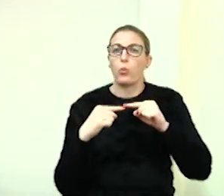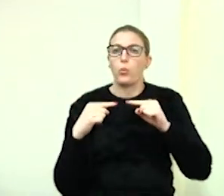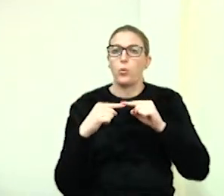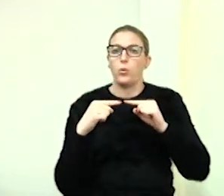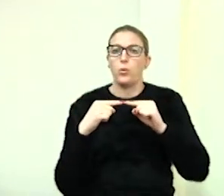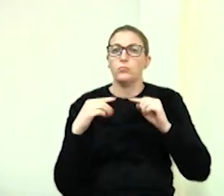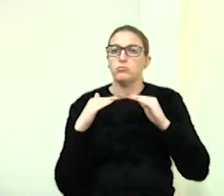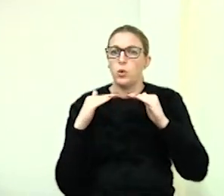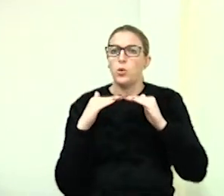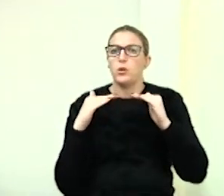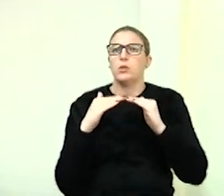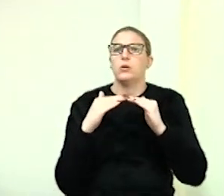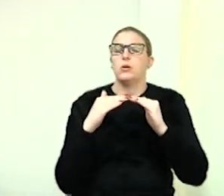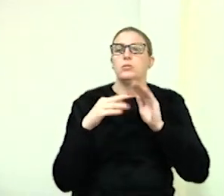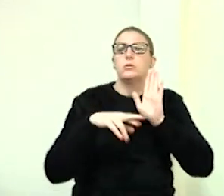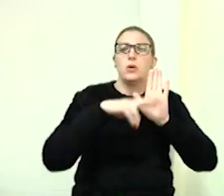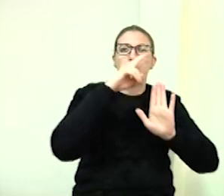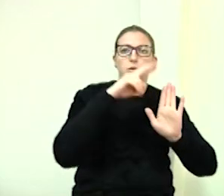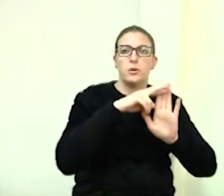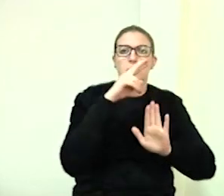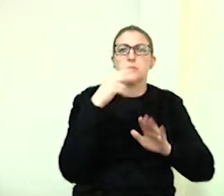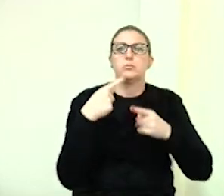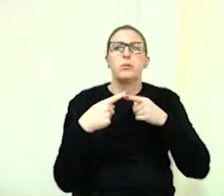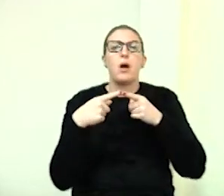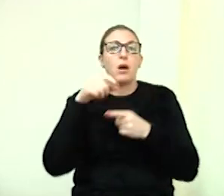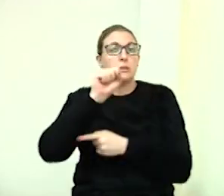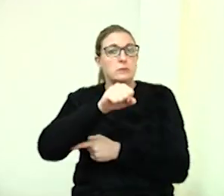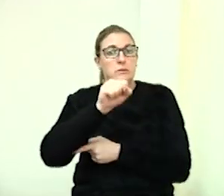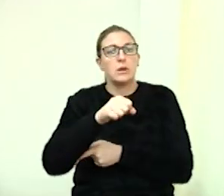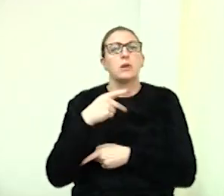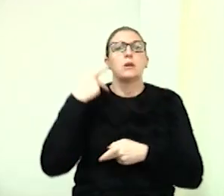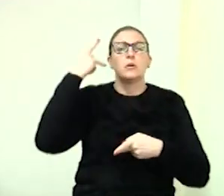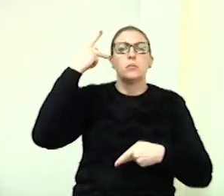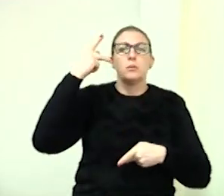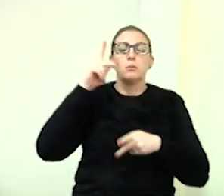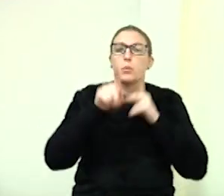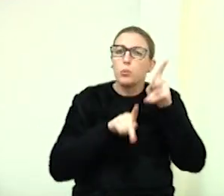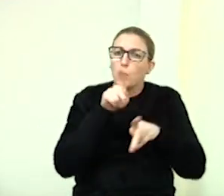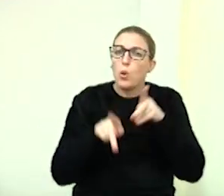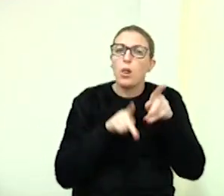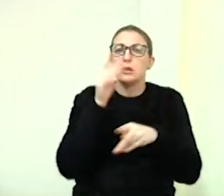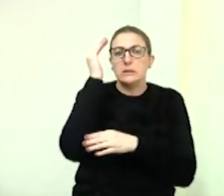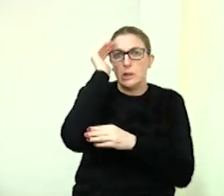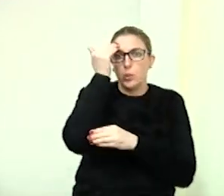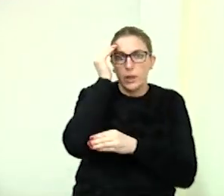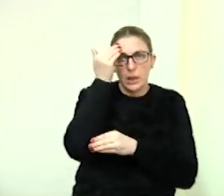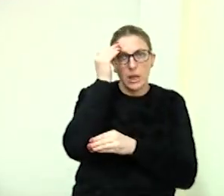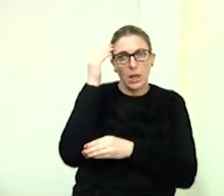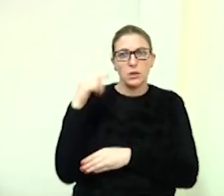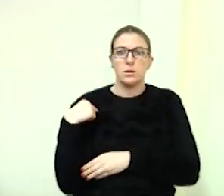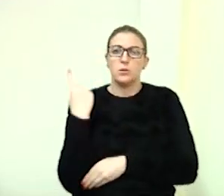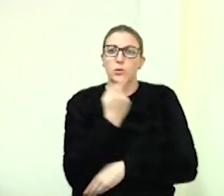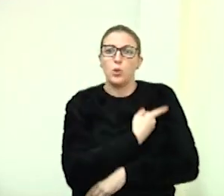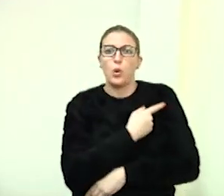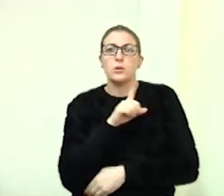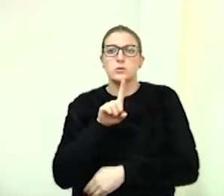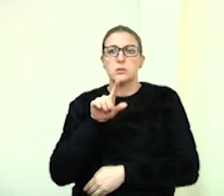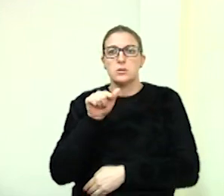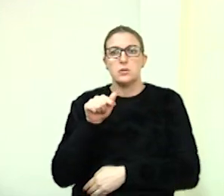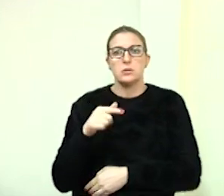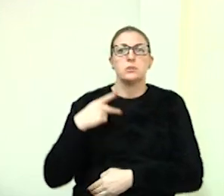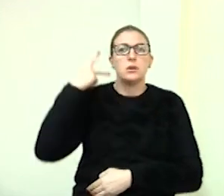que, sim, que a população entenda que nós, 17 vereadores, estávamos, estamos e estaremos